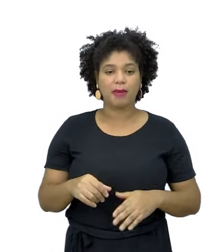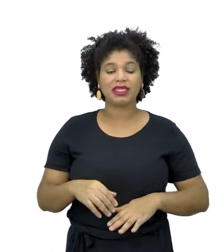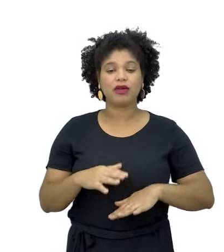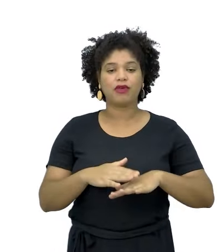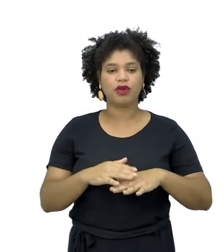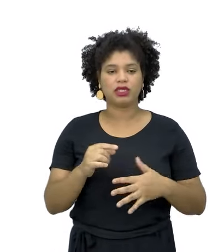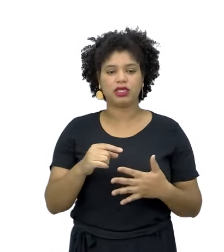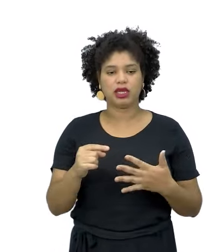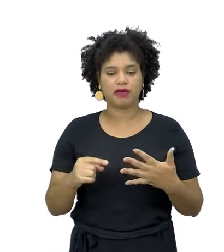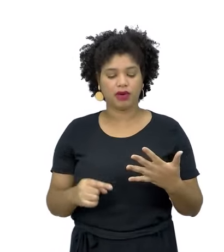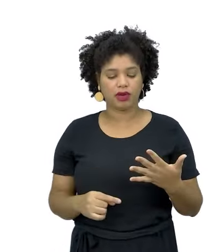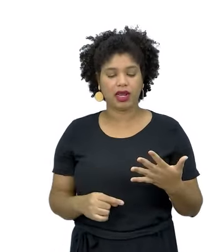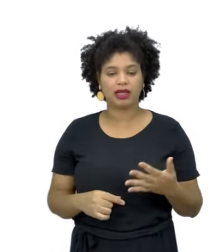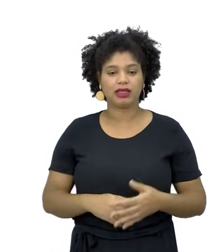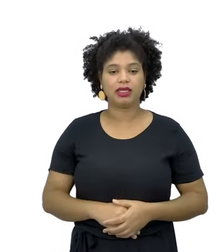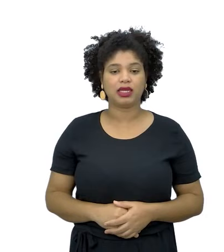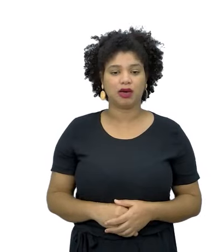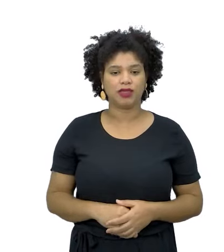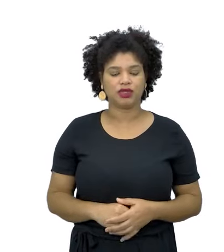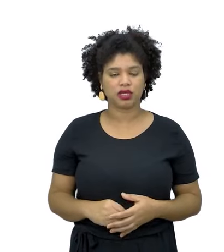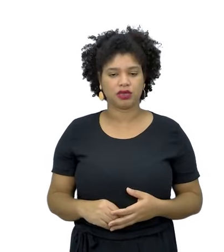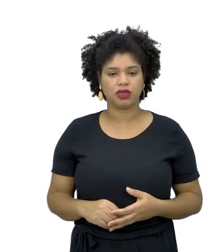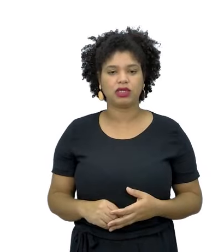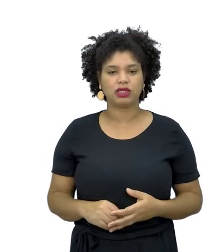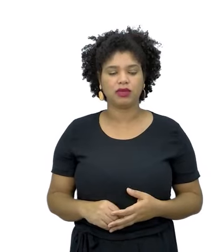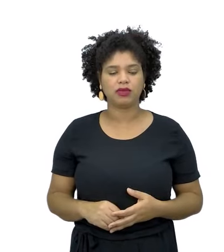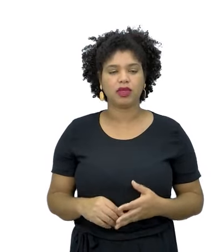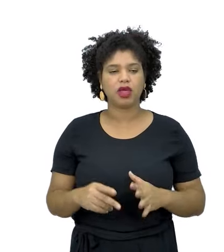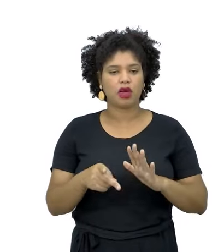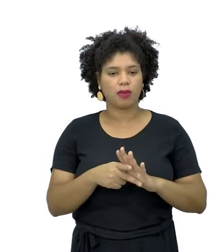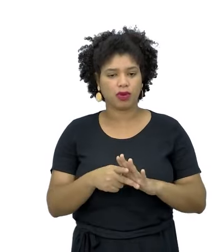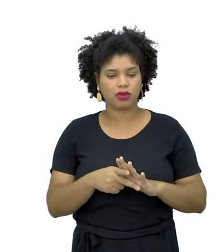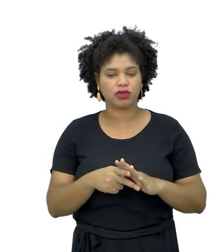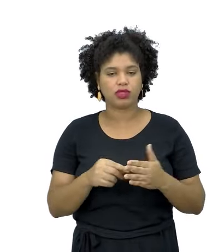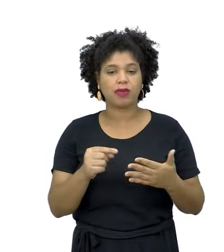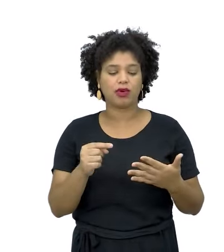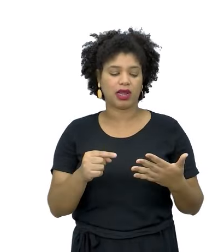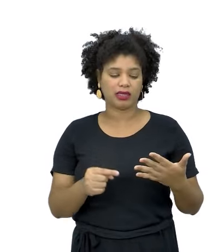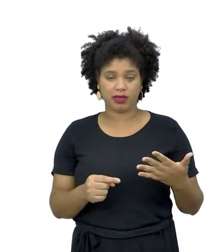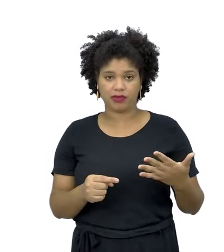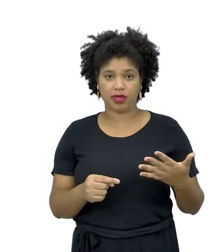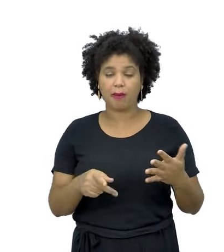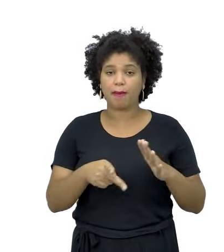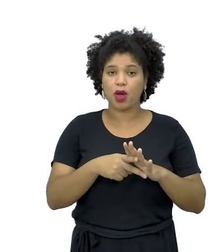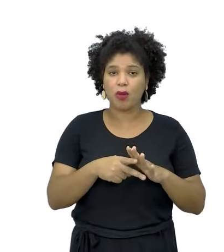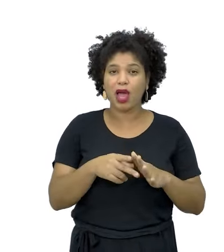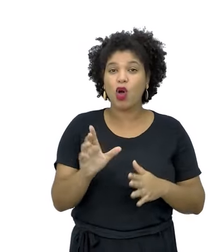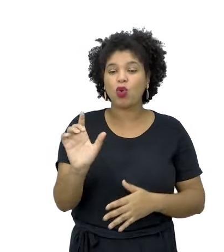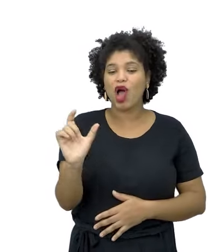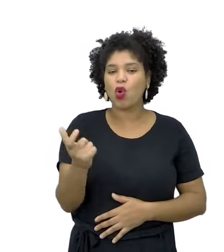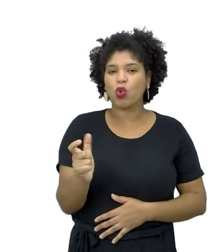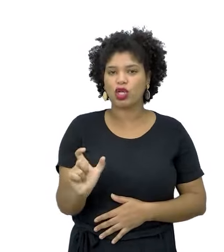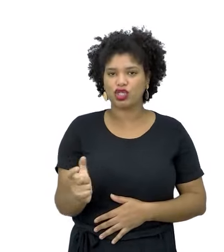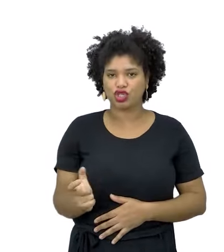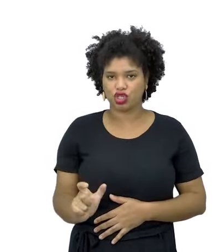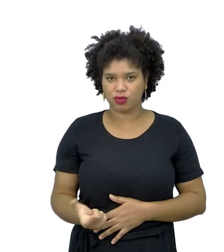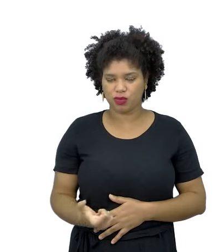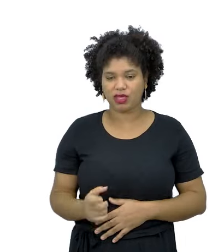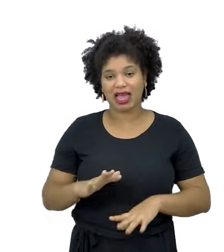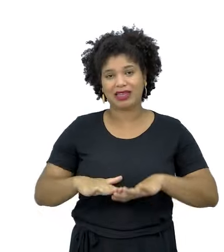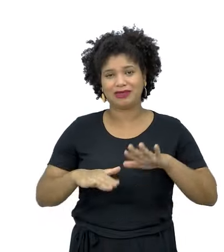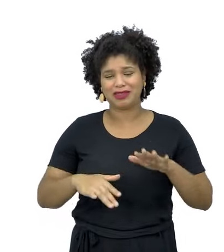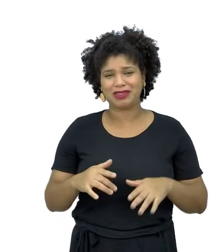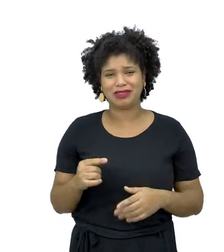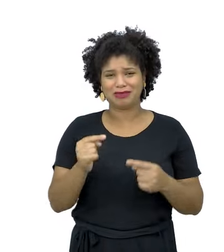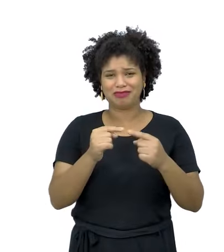compreender que o ensino baseado em memorização, repetição, e nos algoritmos, muitas vezes são sem